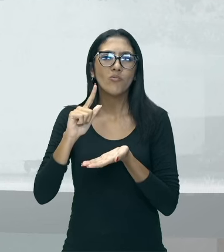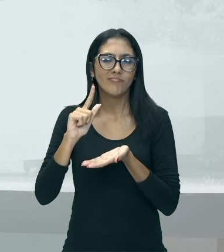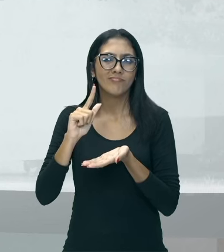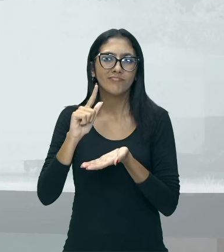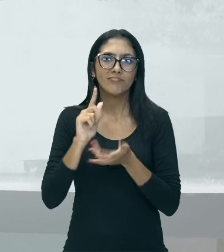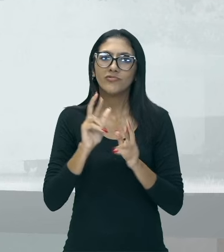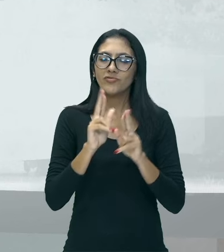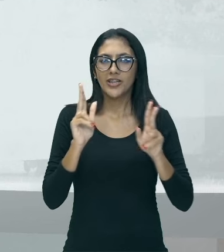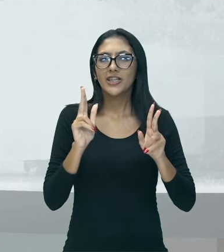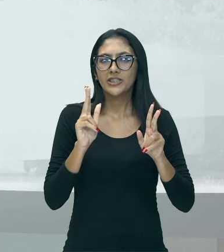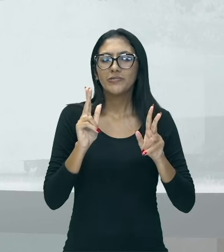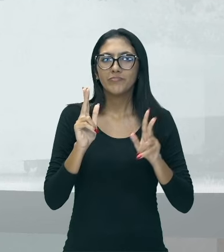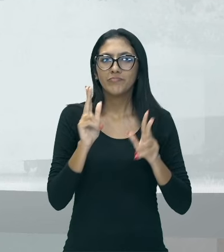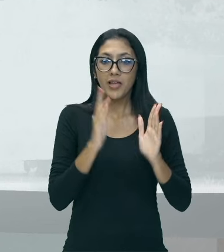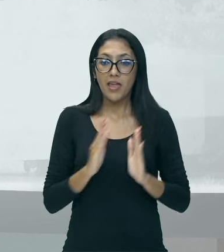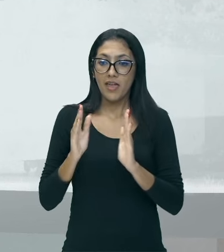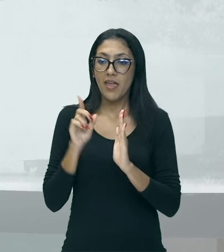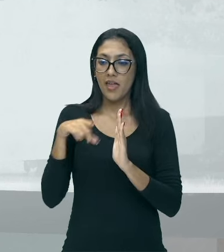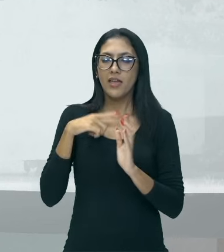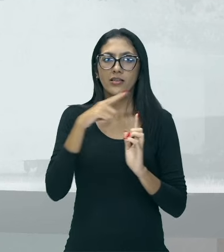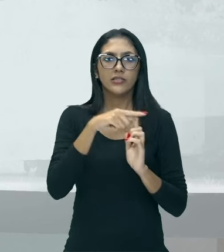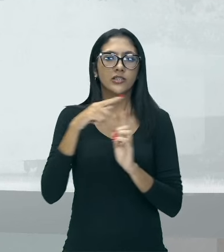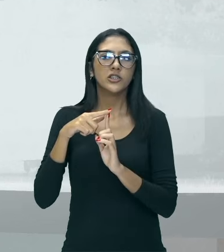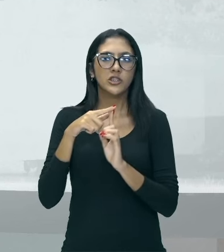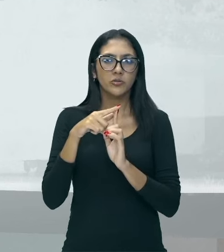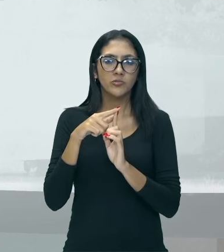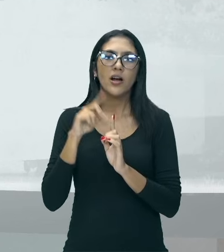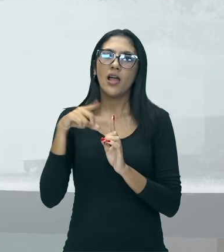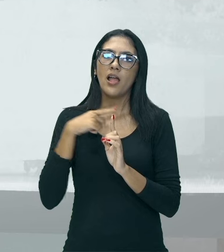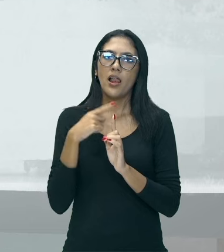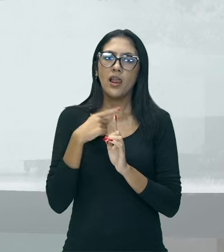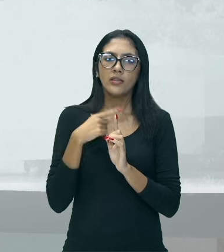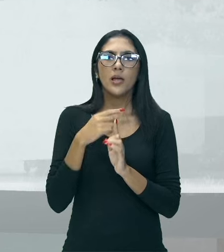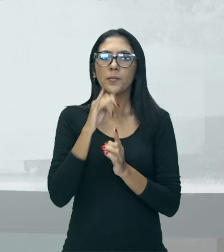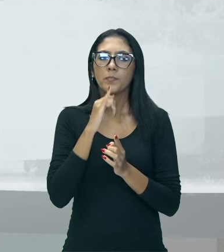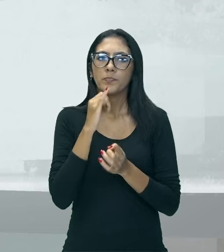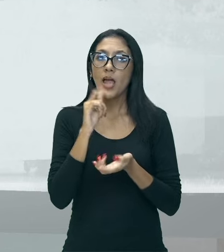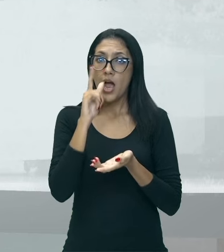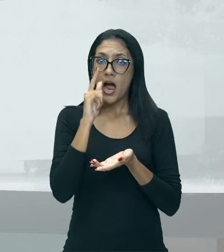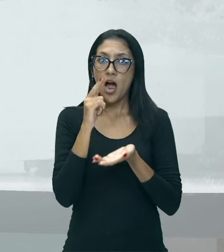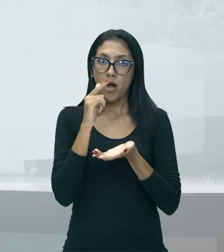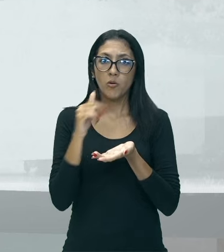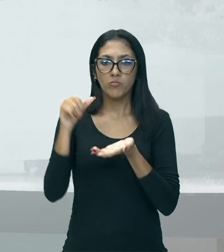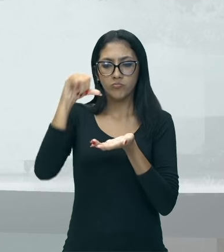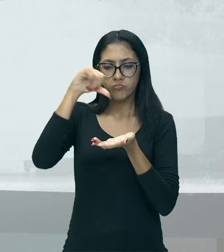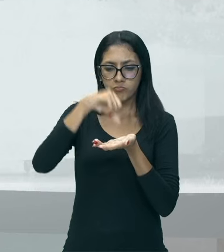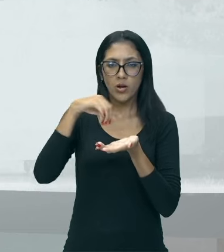repouso, essas partículas elas vão para o fundo do recipiente, ok?